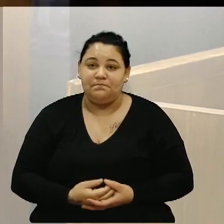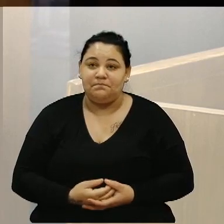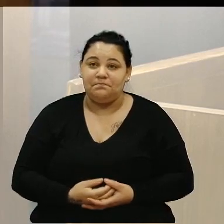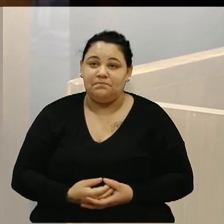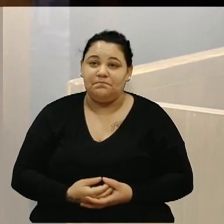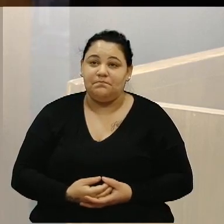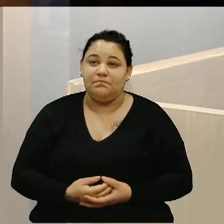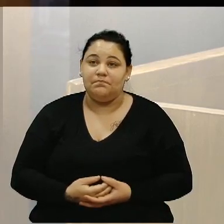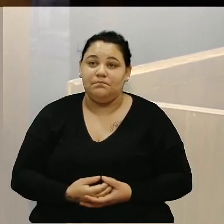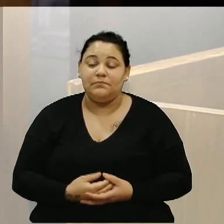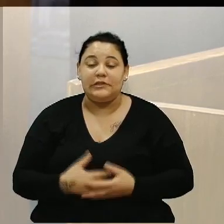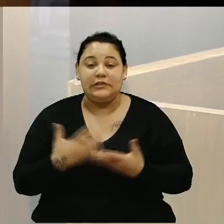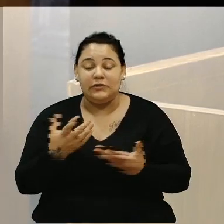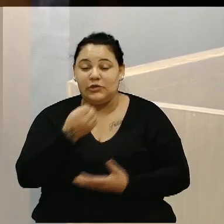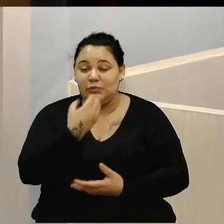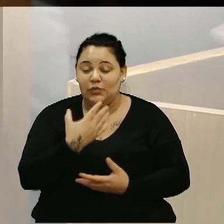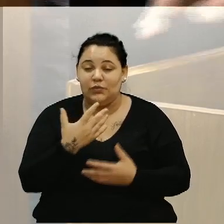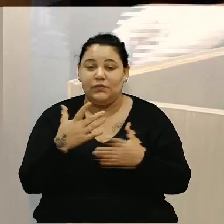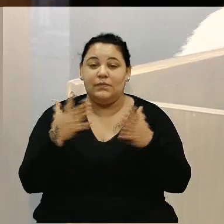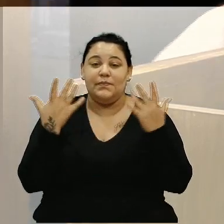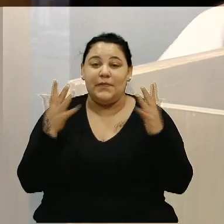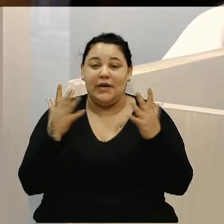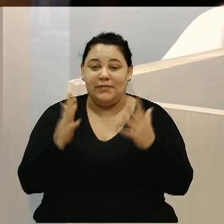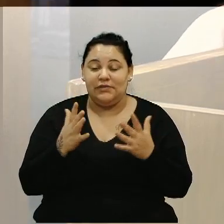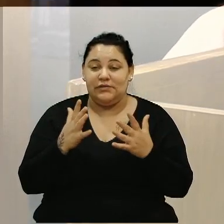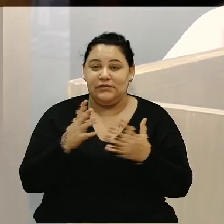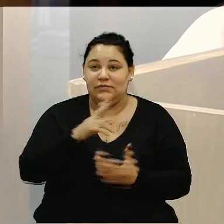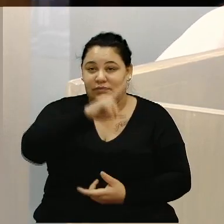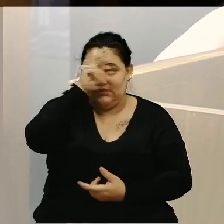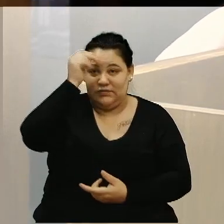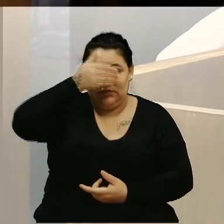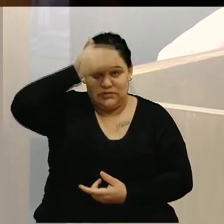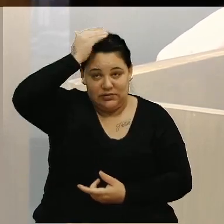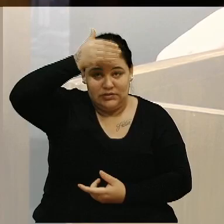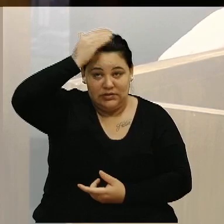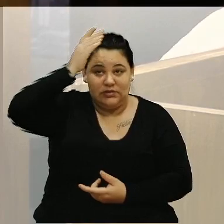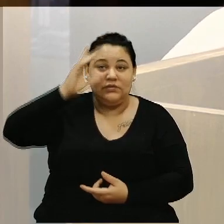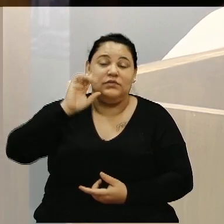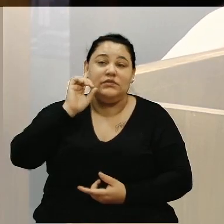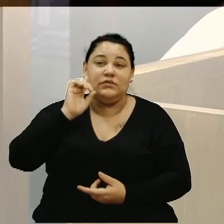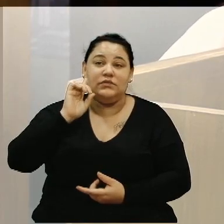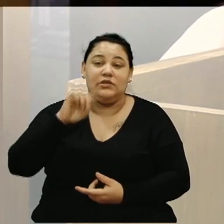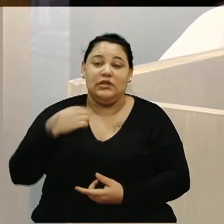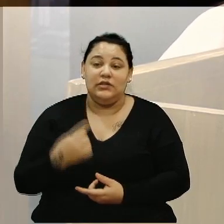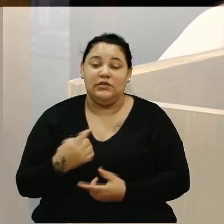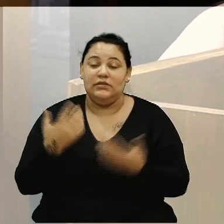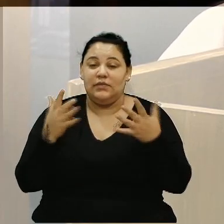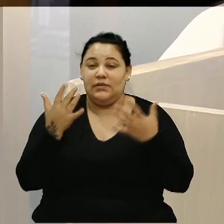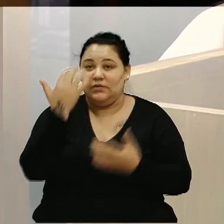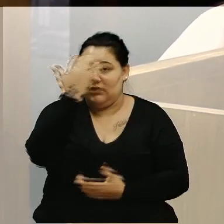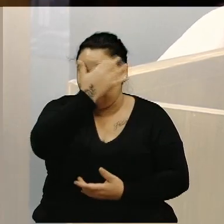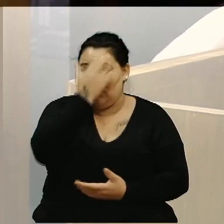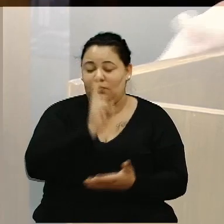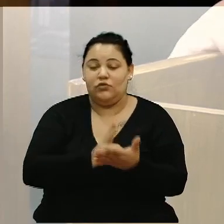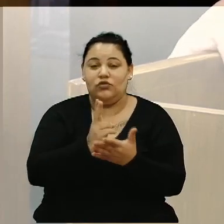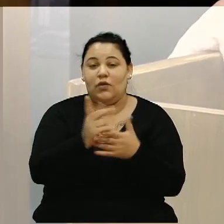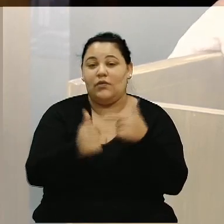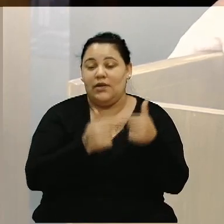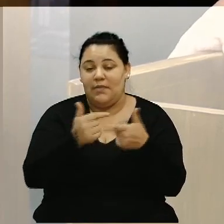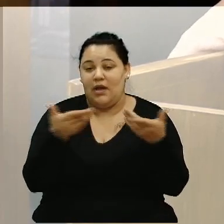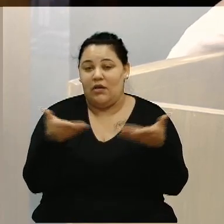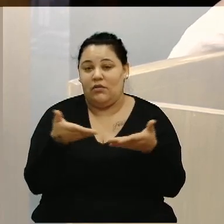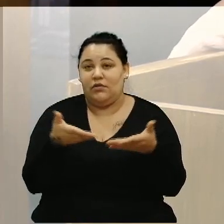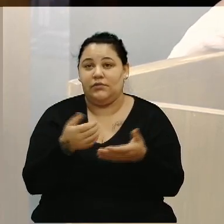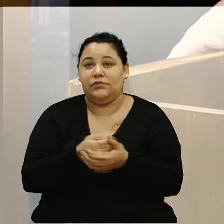Então, que bom, parabéns, prefeito Alceu, obrigado, Denise, e parabéns, prefeito Adiló, também por ter dado continuidade a algo que